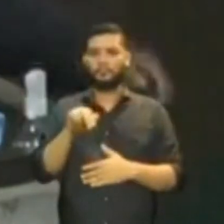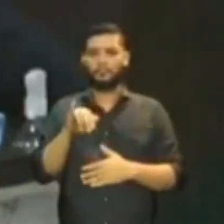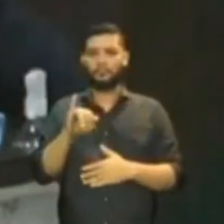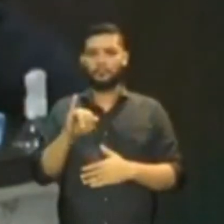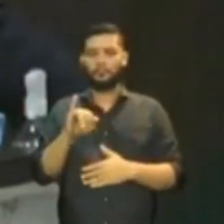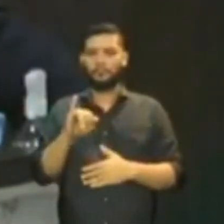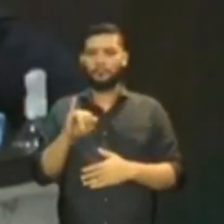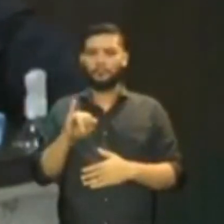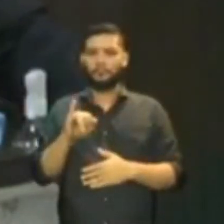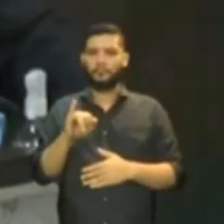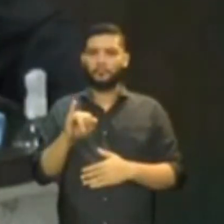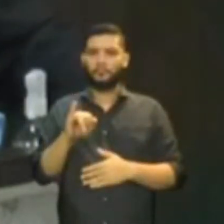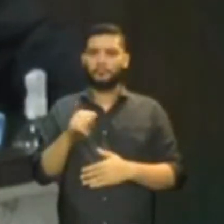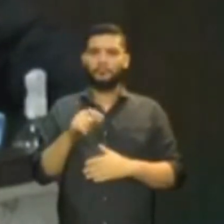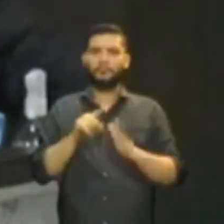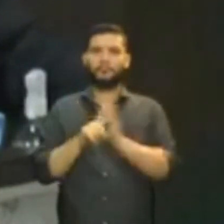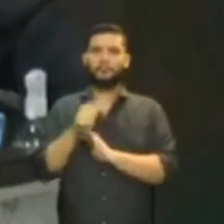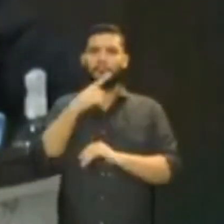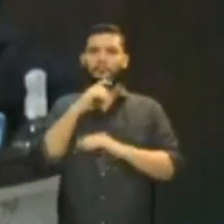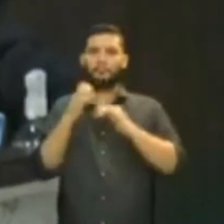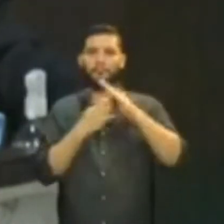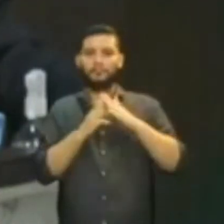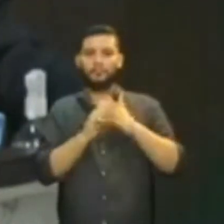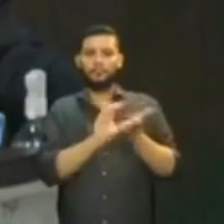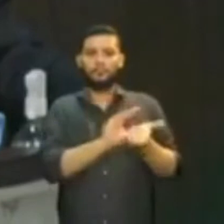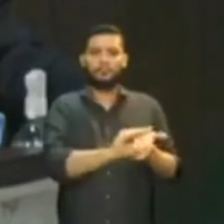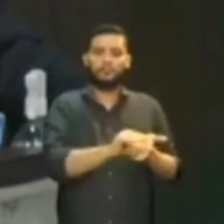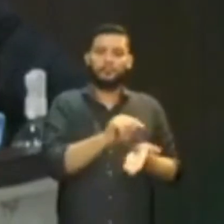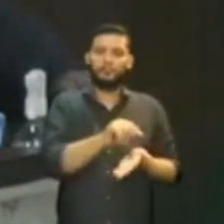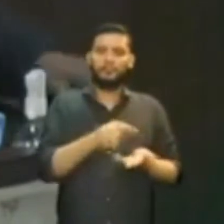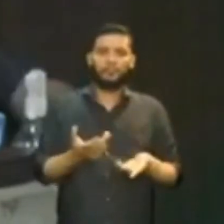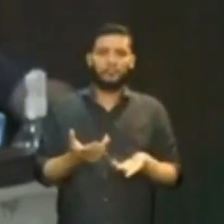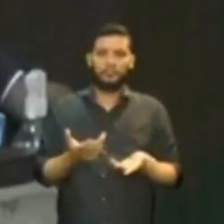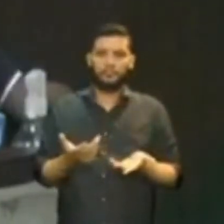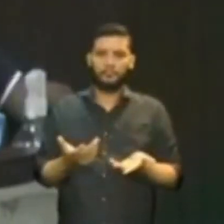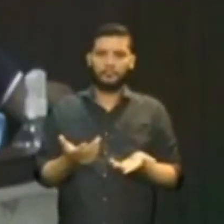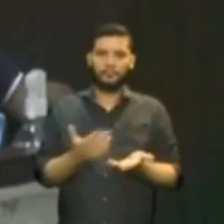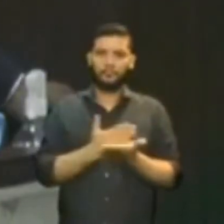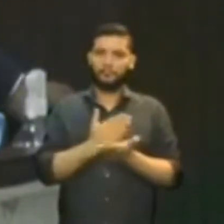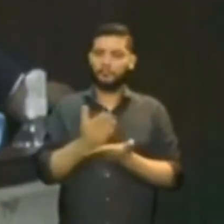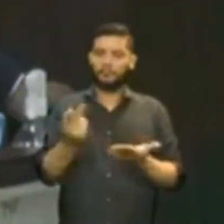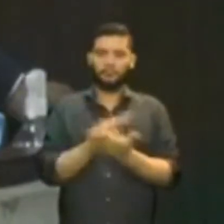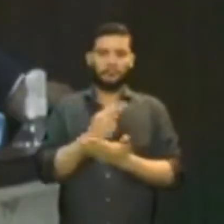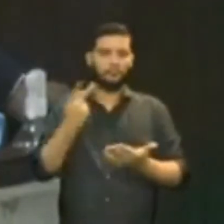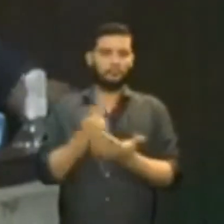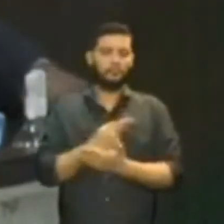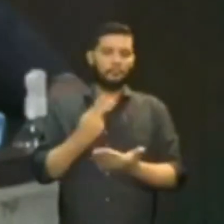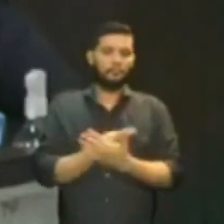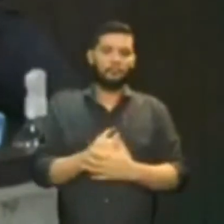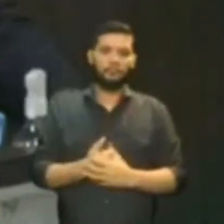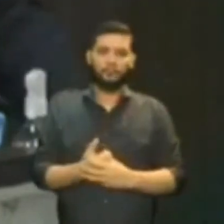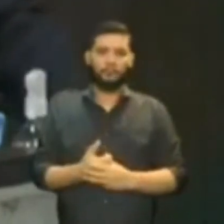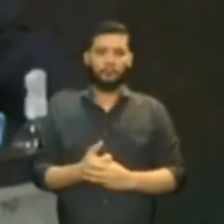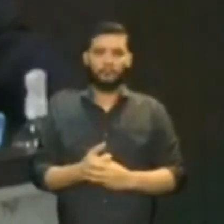Quem é o empresário que vai querer investir dessa forma? Começou errado.